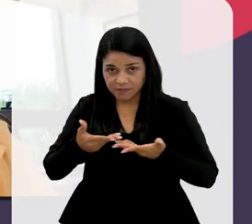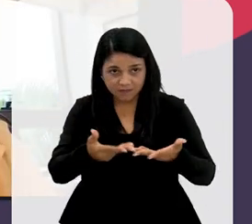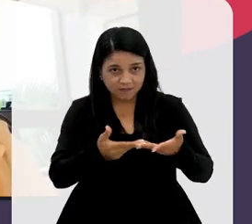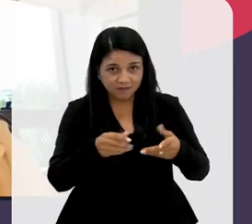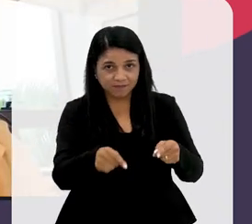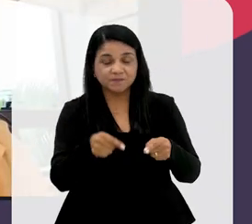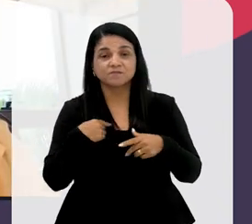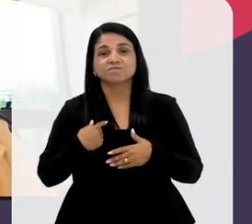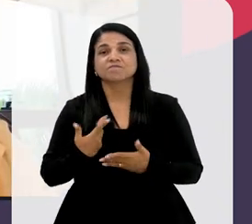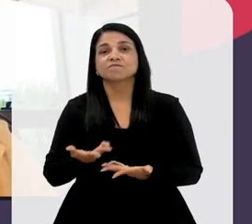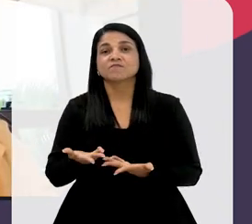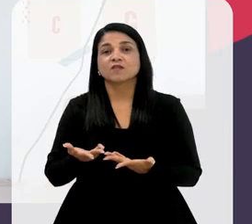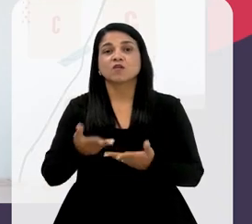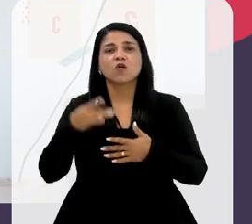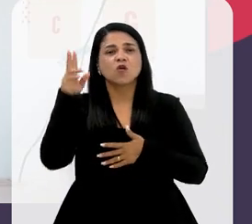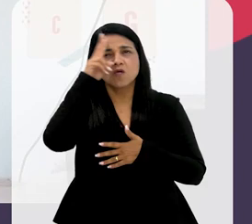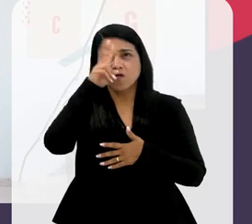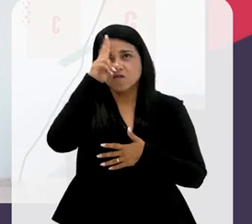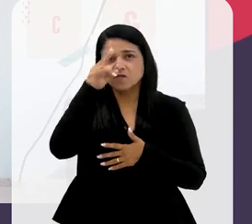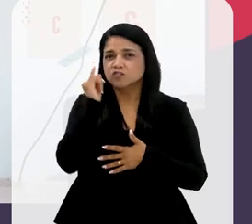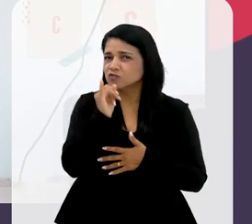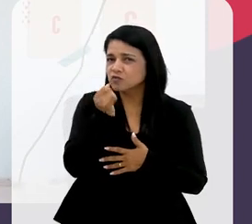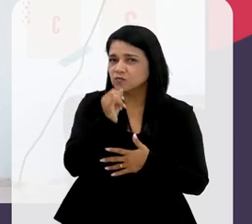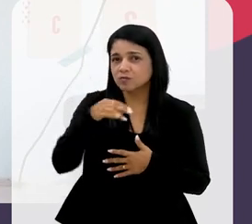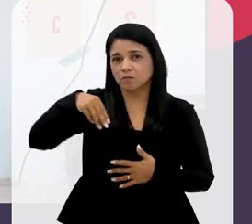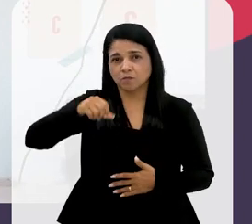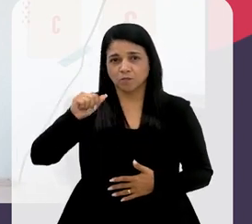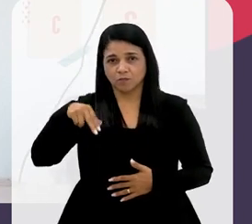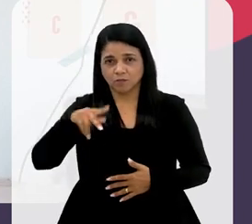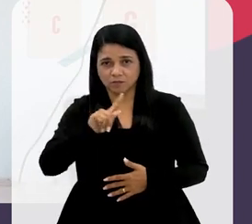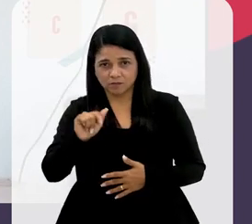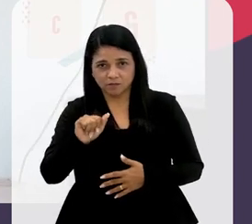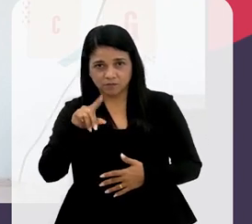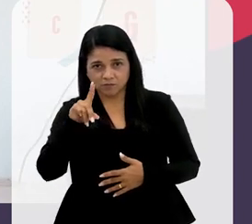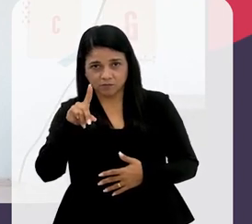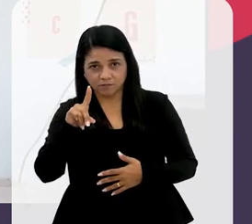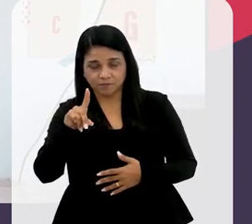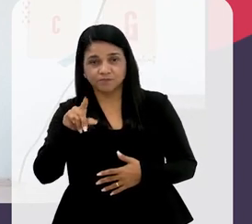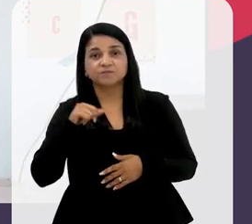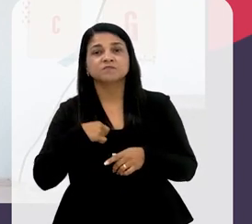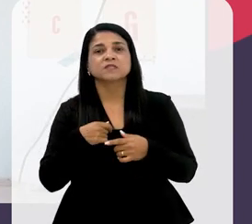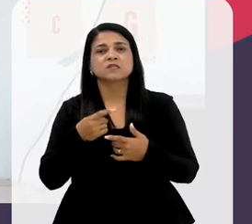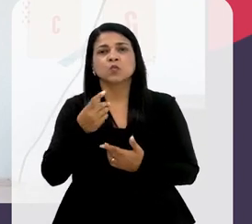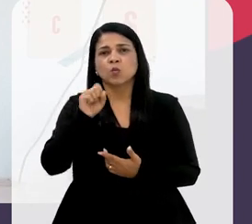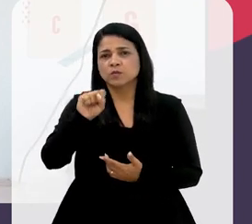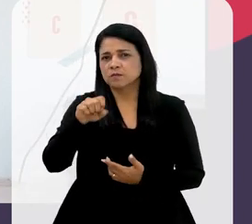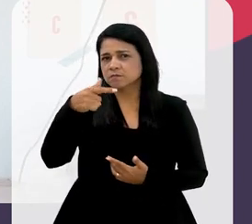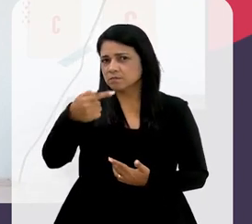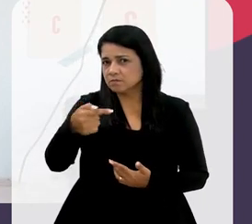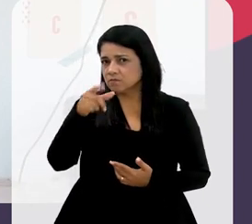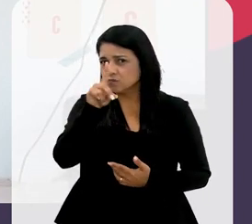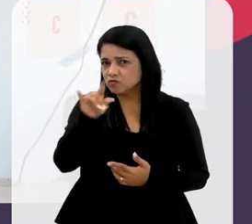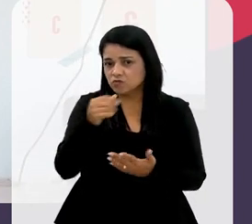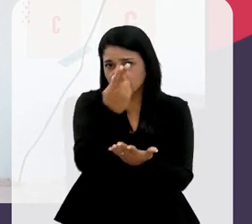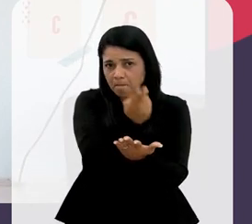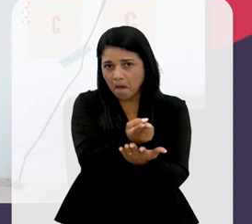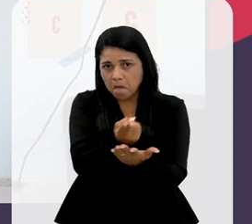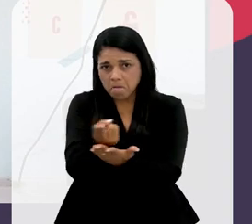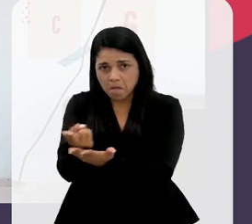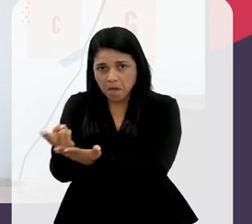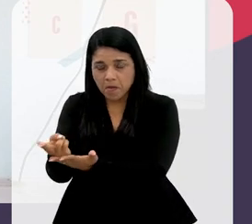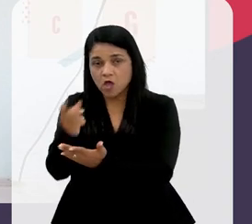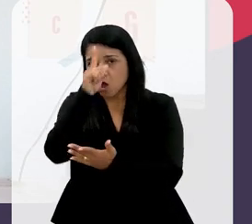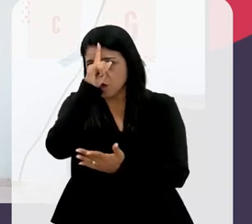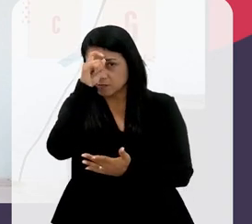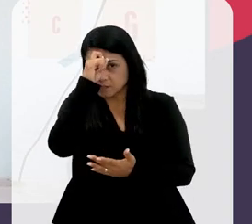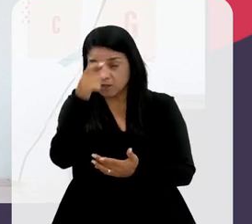de começar o nosso programa ouvindo a história do Mozart, que passou 87 dias internado com Covid. Mozart,